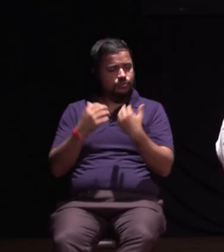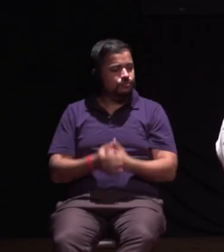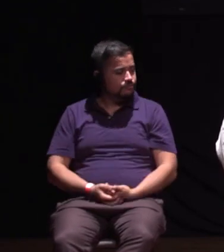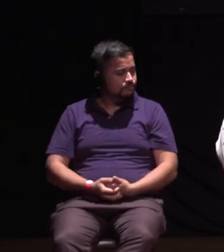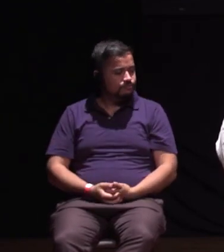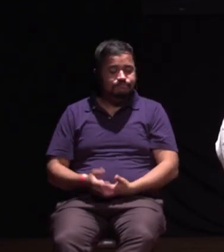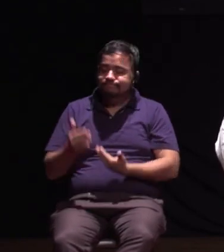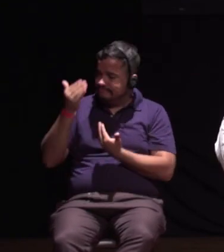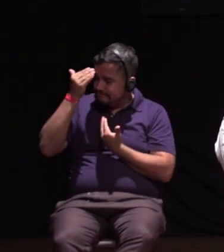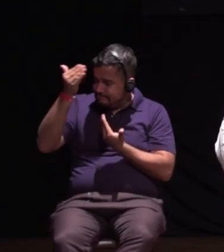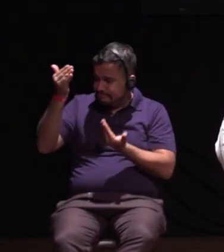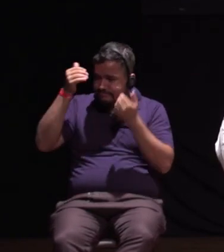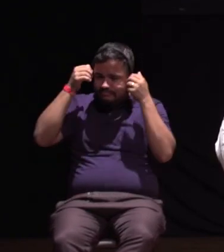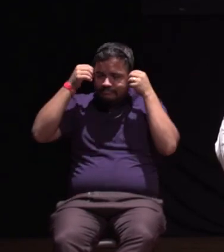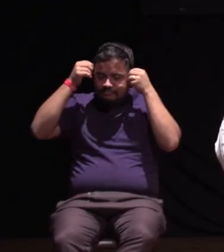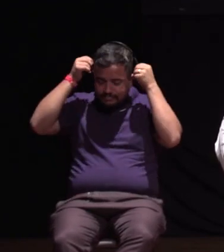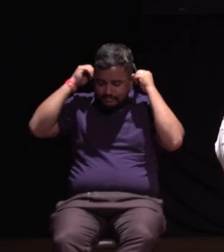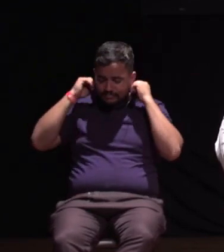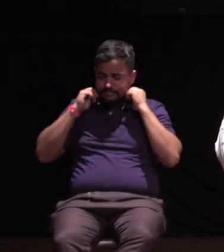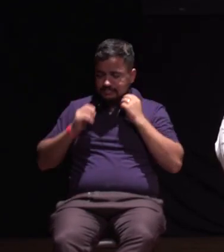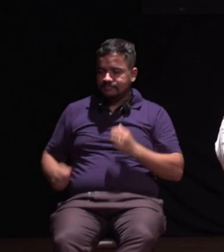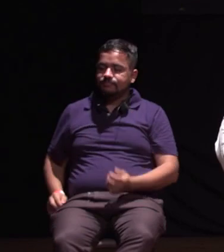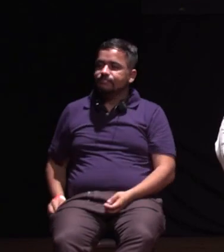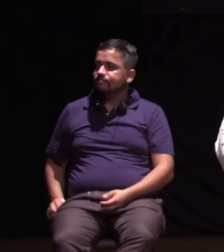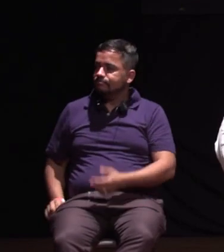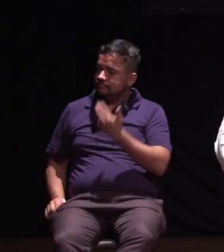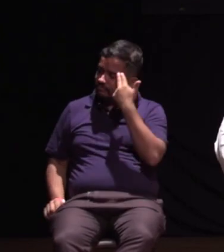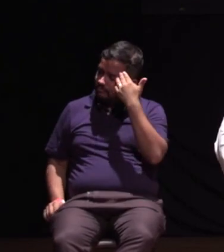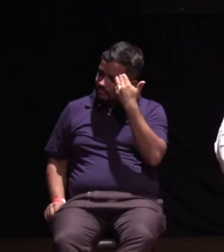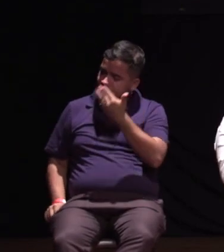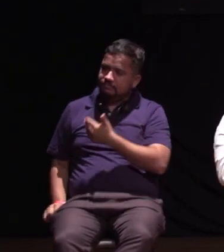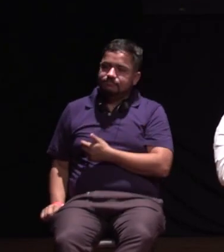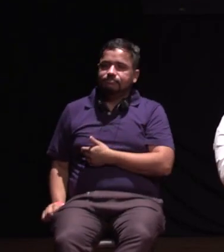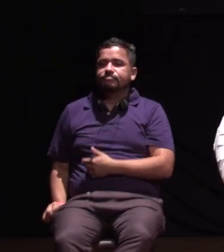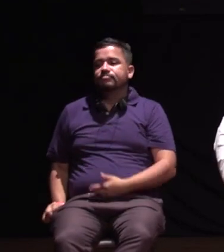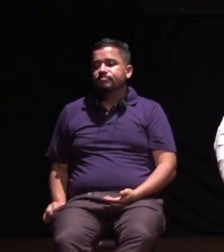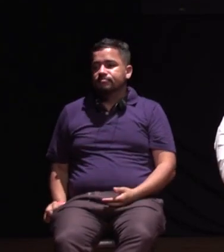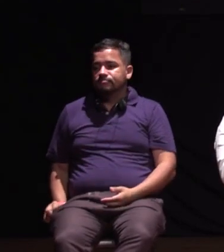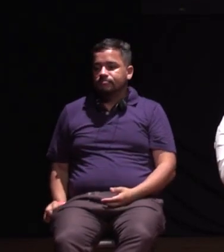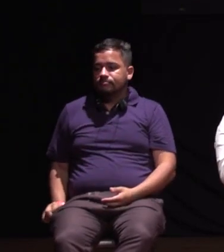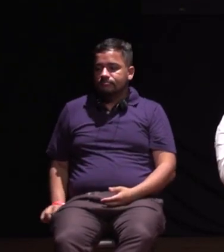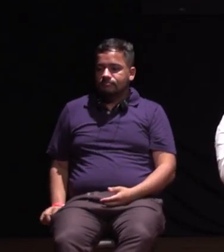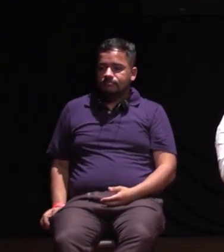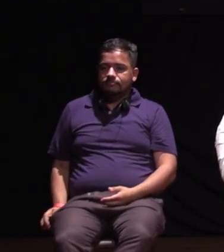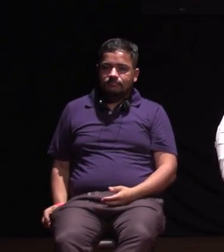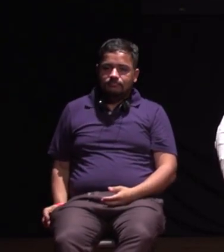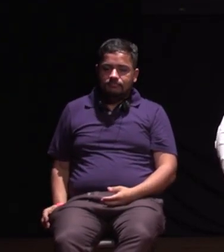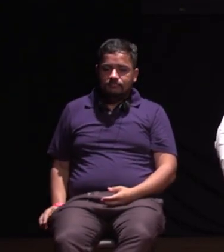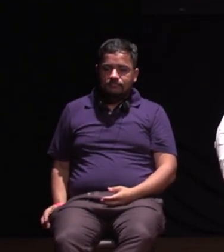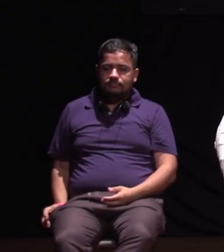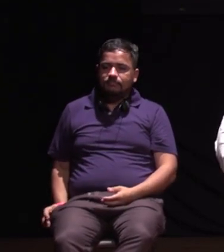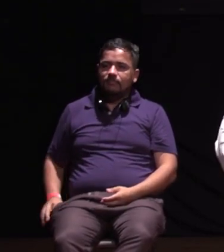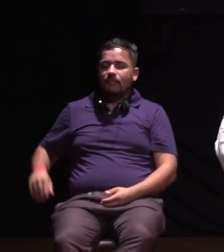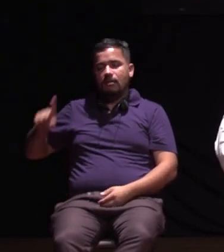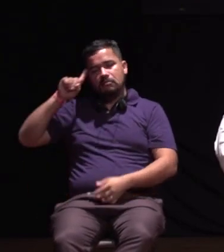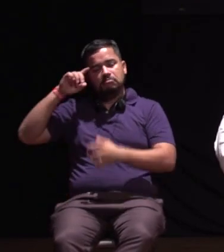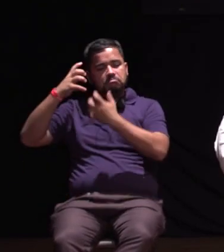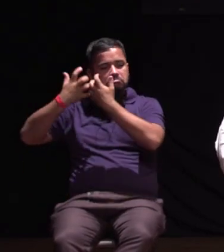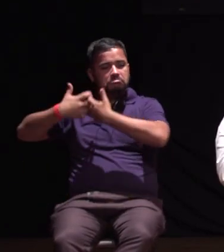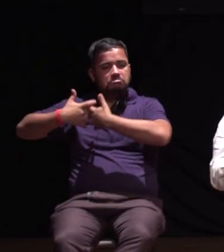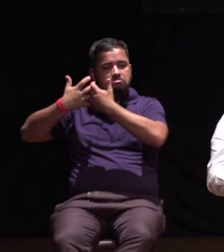Obrigada. Eu acho que essa nota também é uma boa reflexão para a gente ficar e